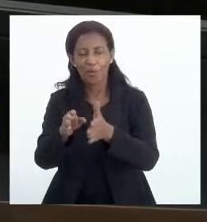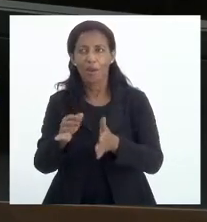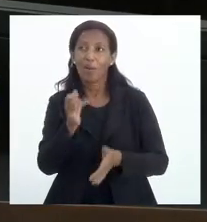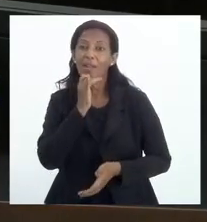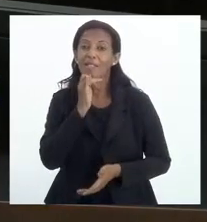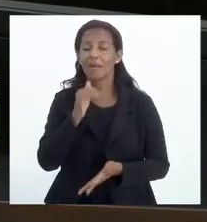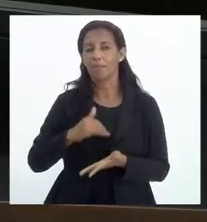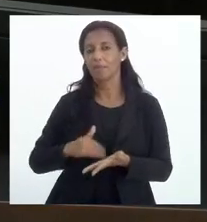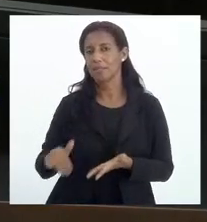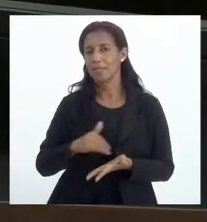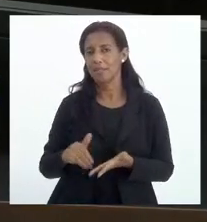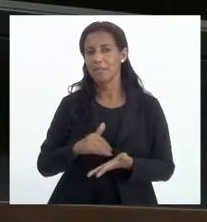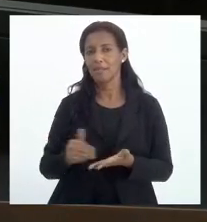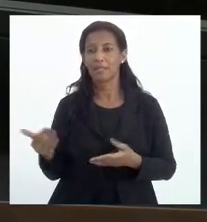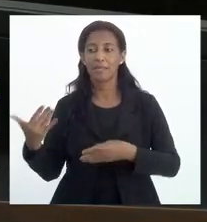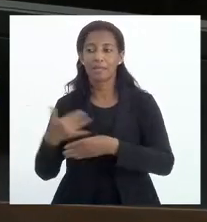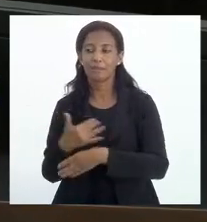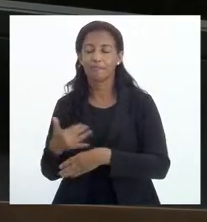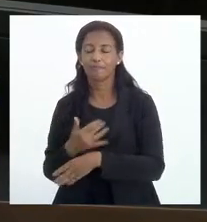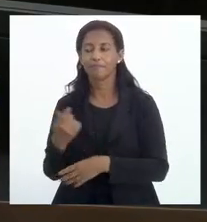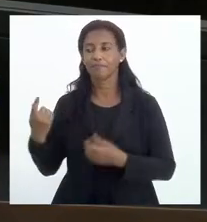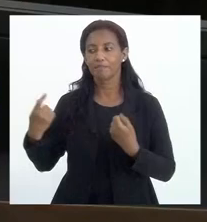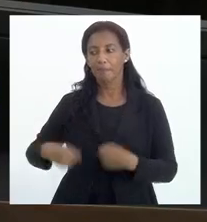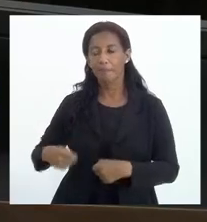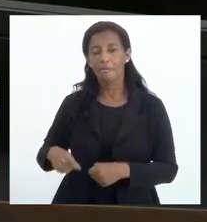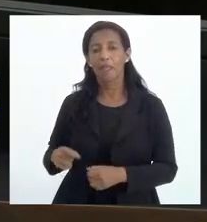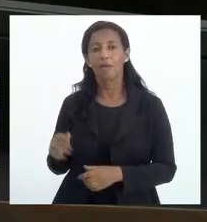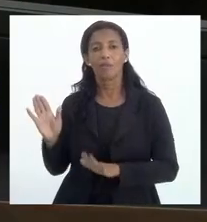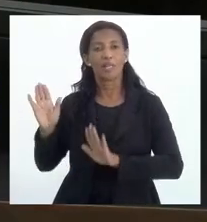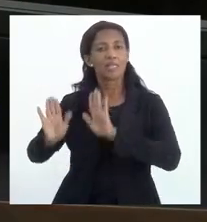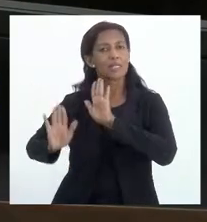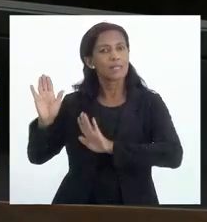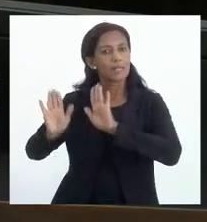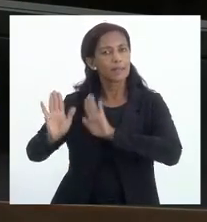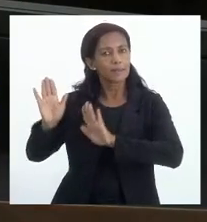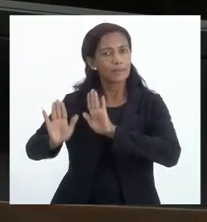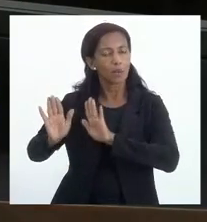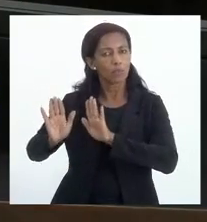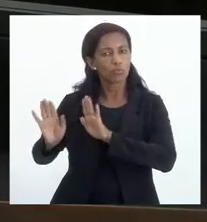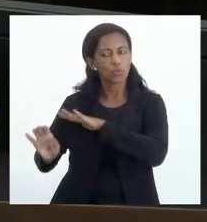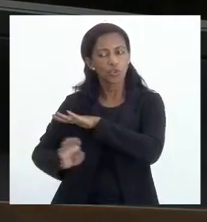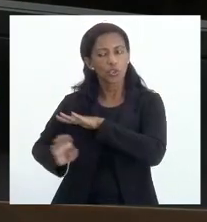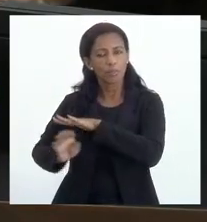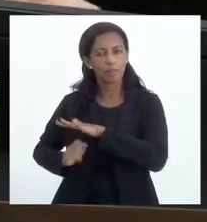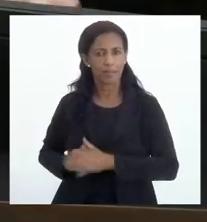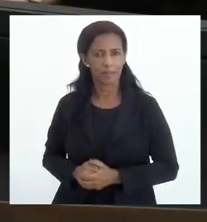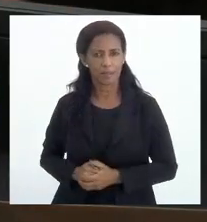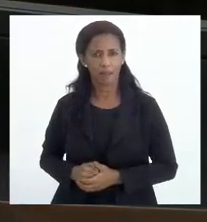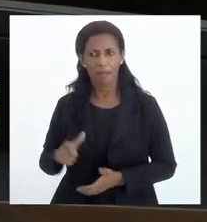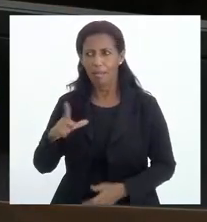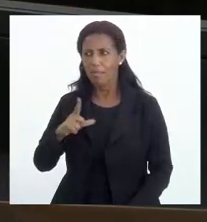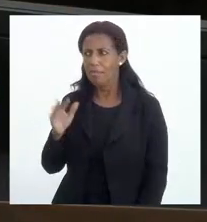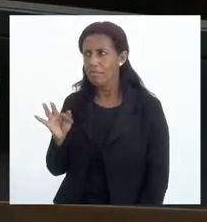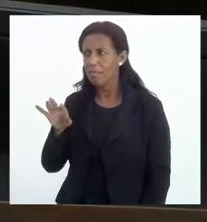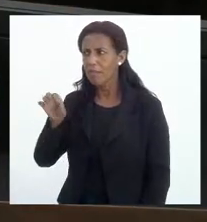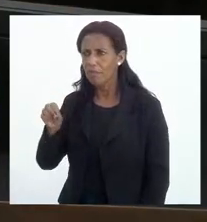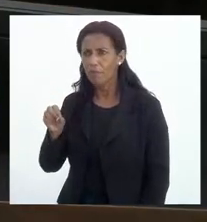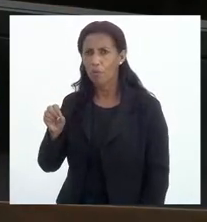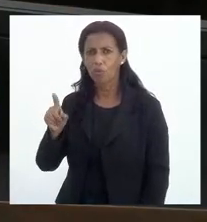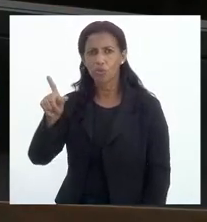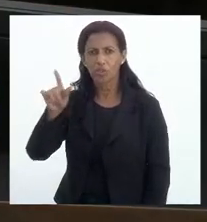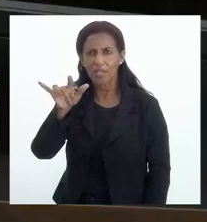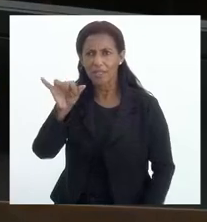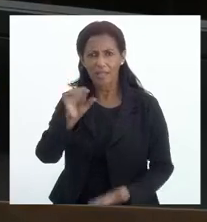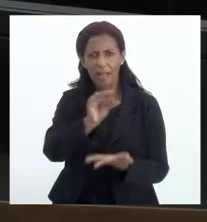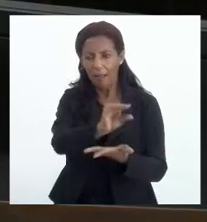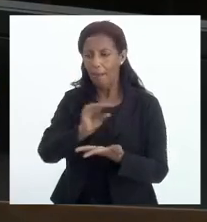Secretaria das Cidades precisa fazer uma licitação. Tem fonte da SEDAI de investimento? Eu